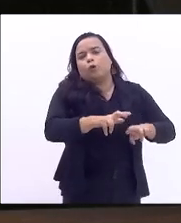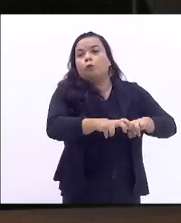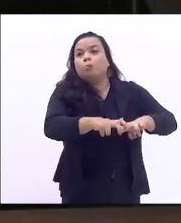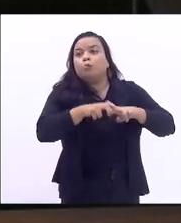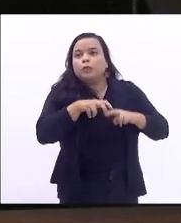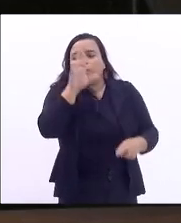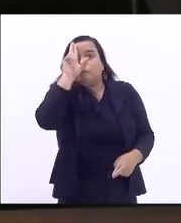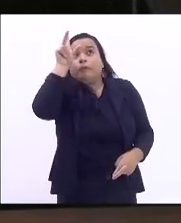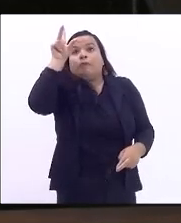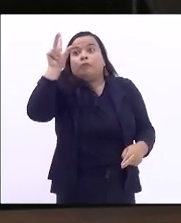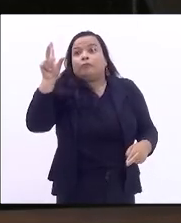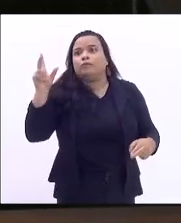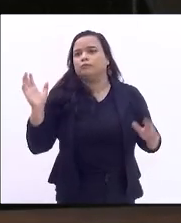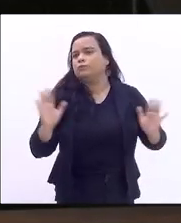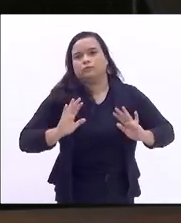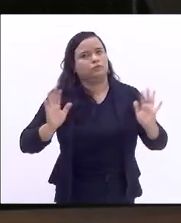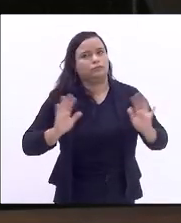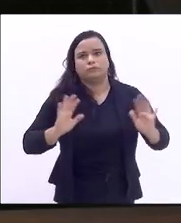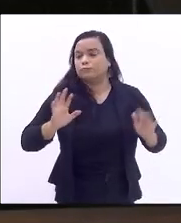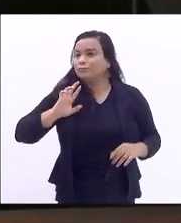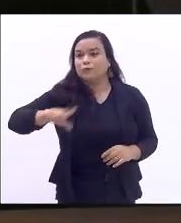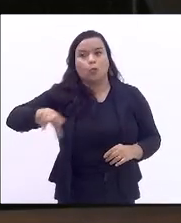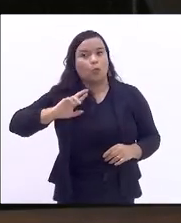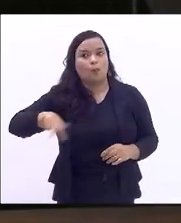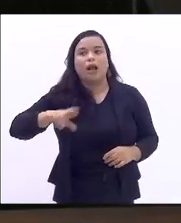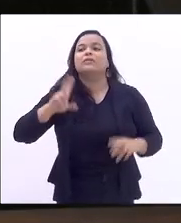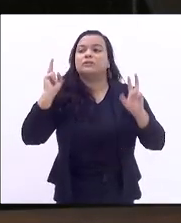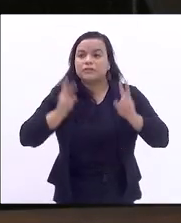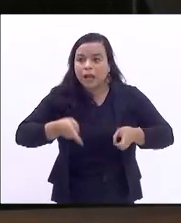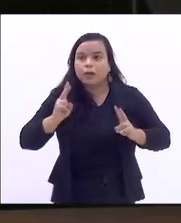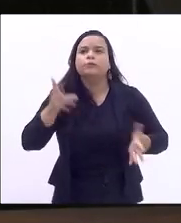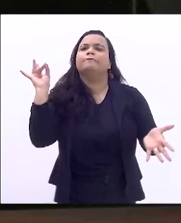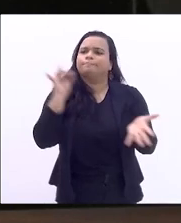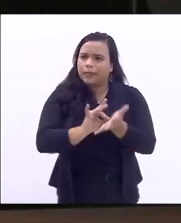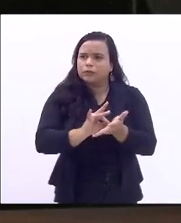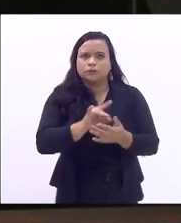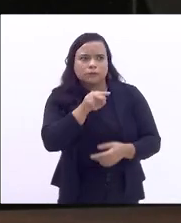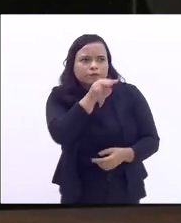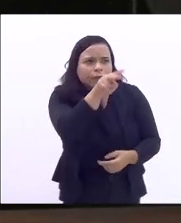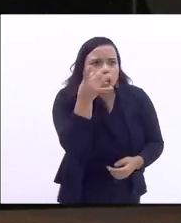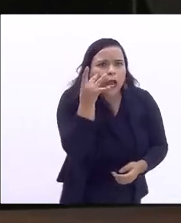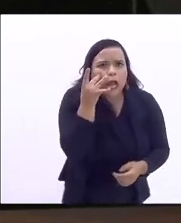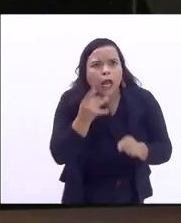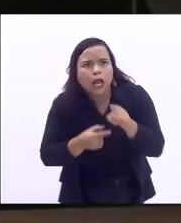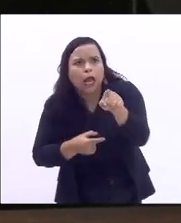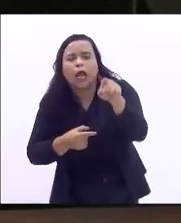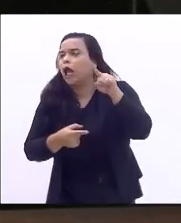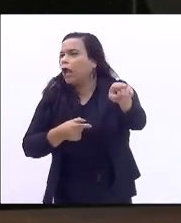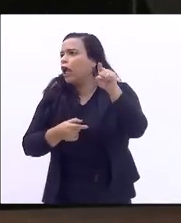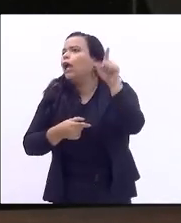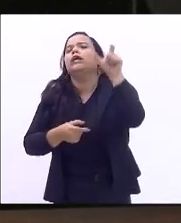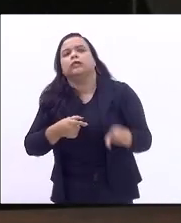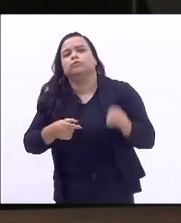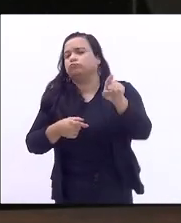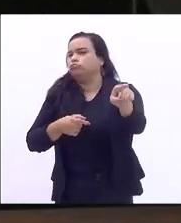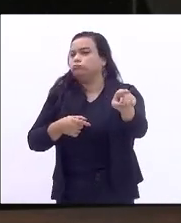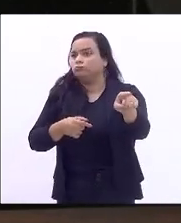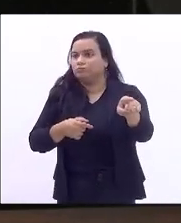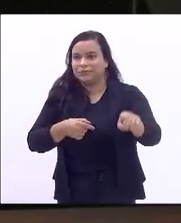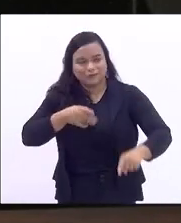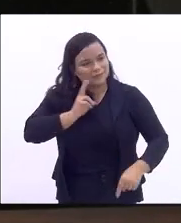E se fosse algo equivocado fosse uma atitude inadequada